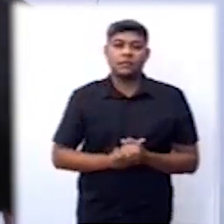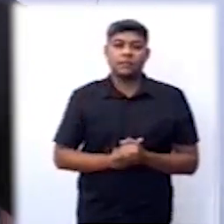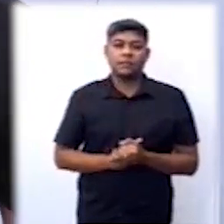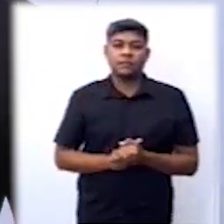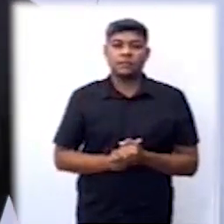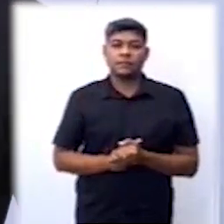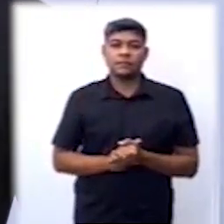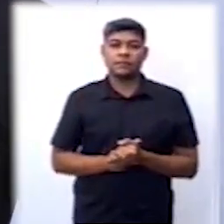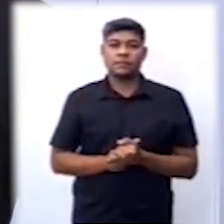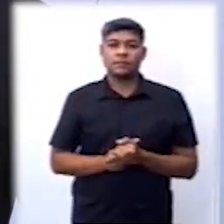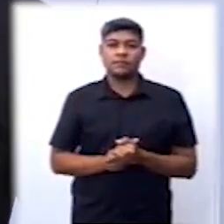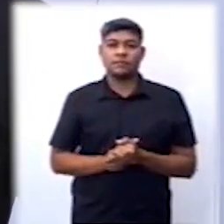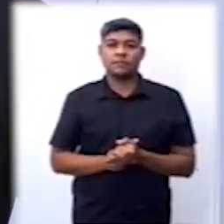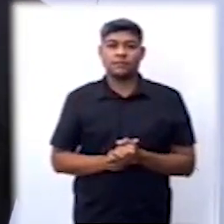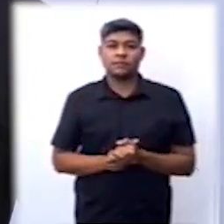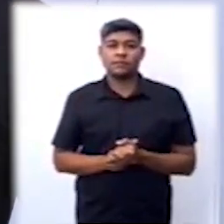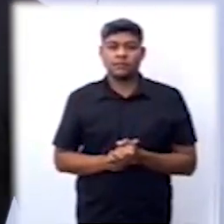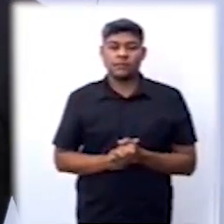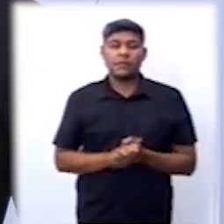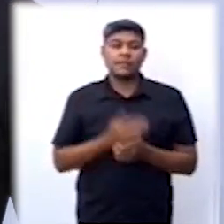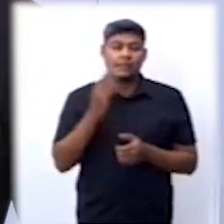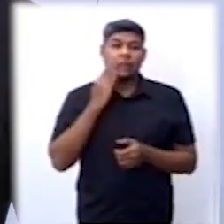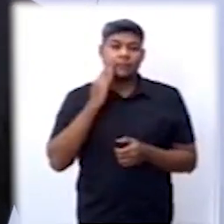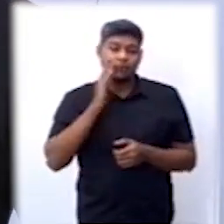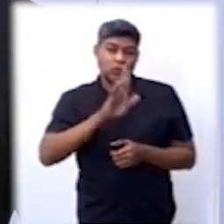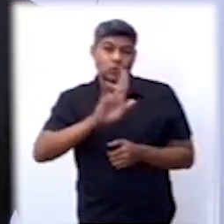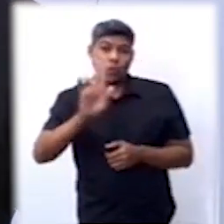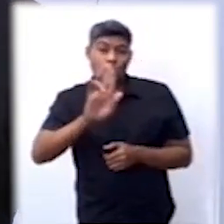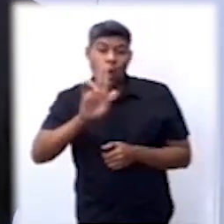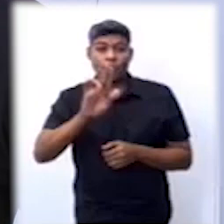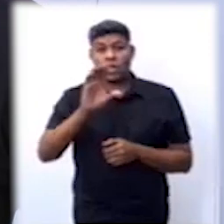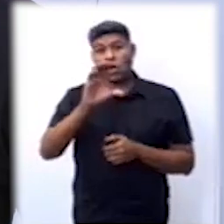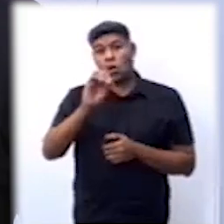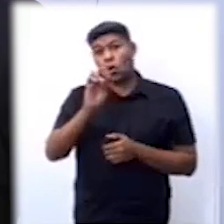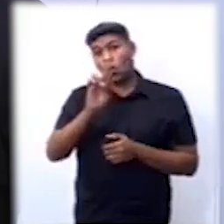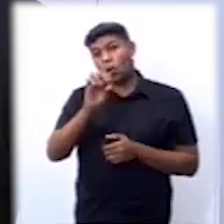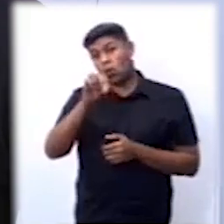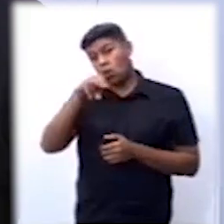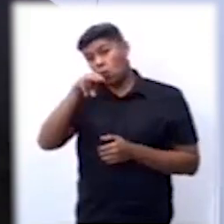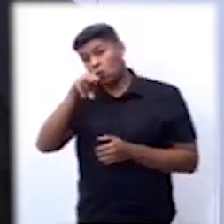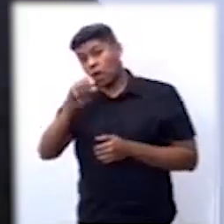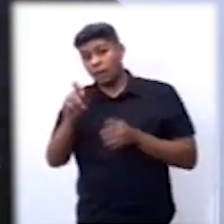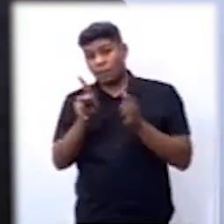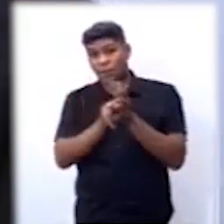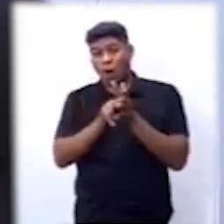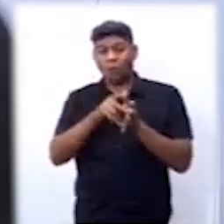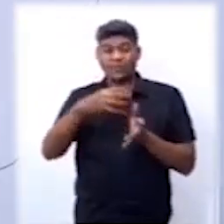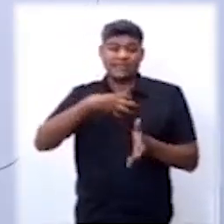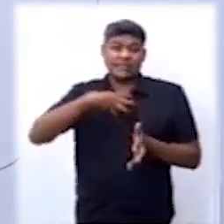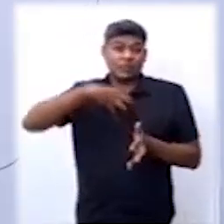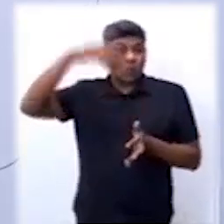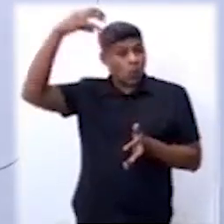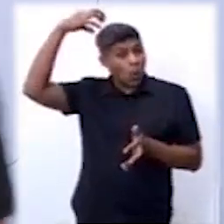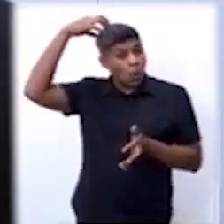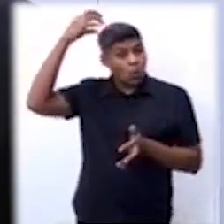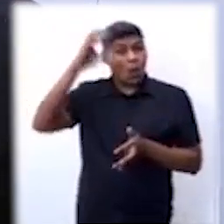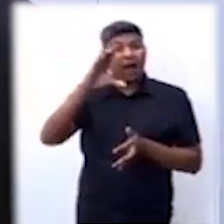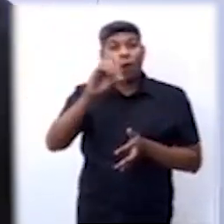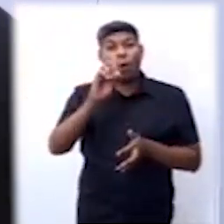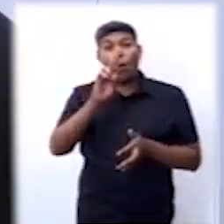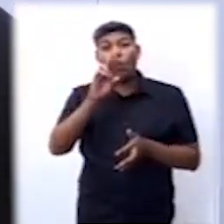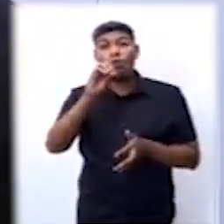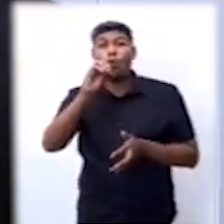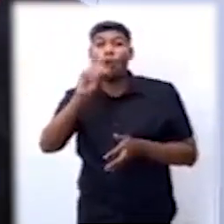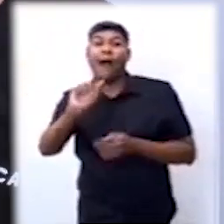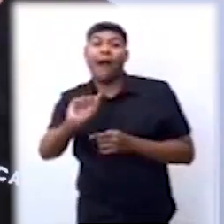Que ela parece uma coroa. Por isso que deu o nome de corona. Corona vem de coroa, tá? Coronavírus. E